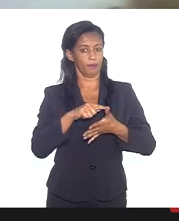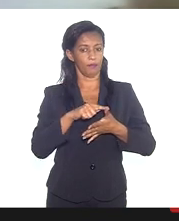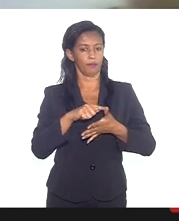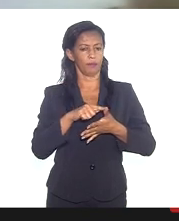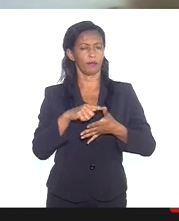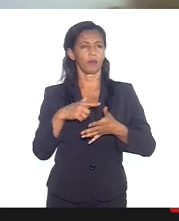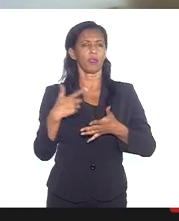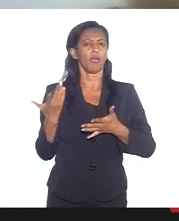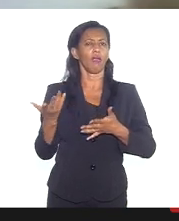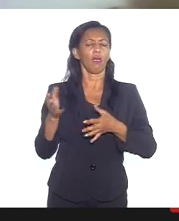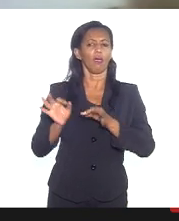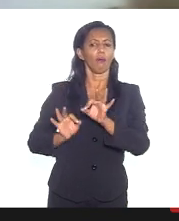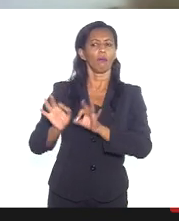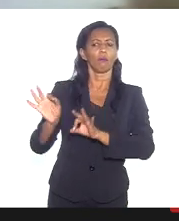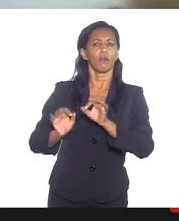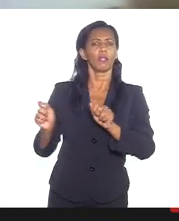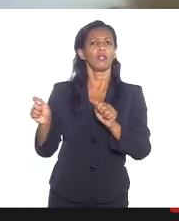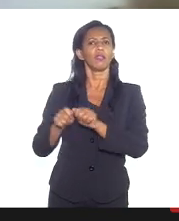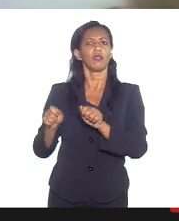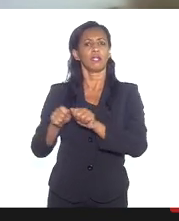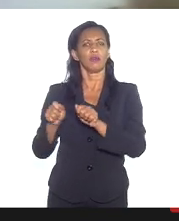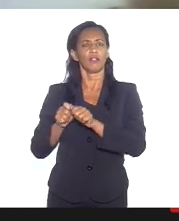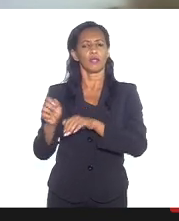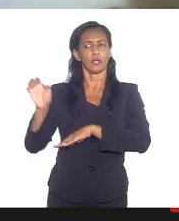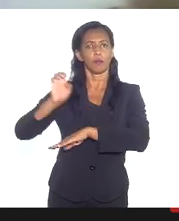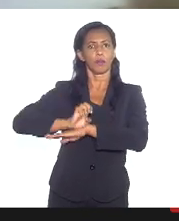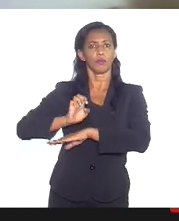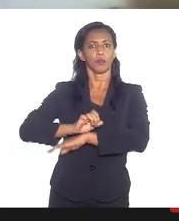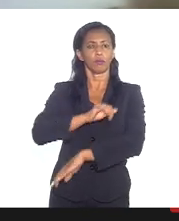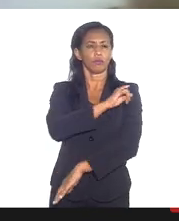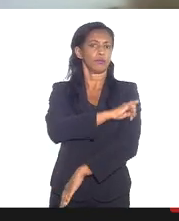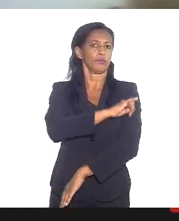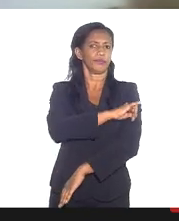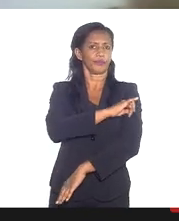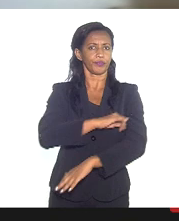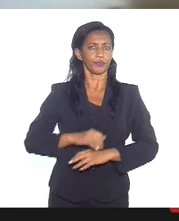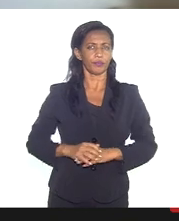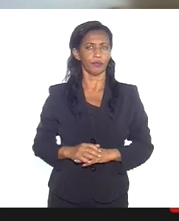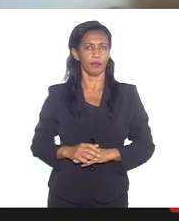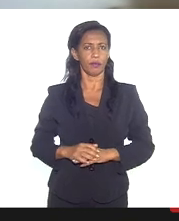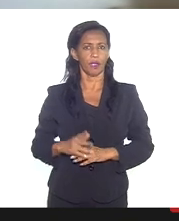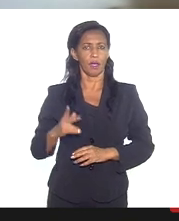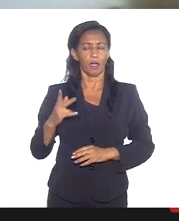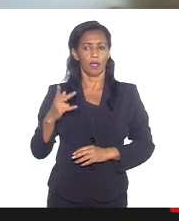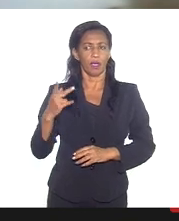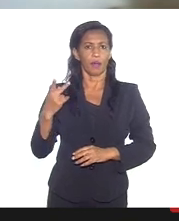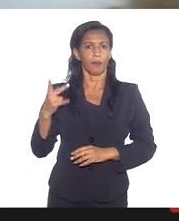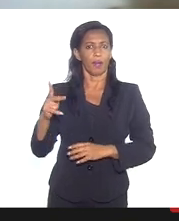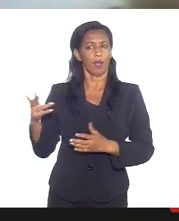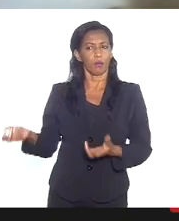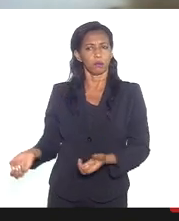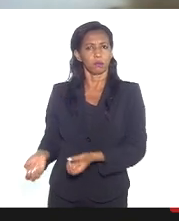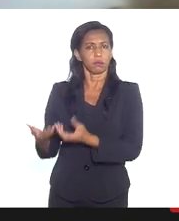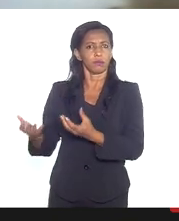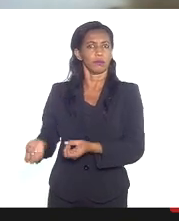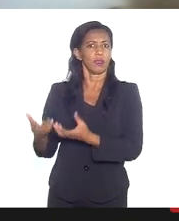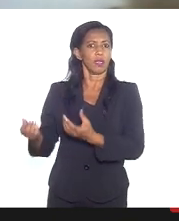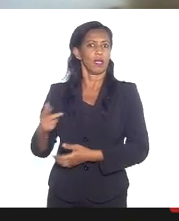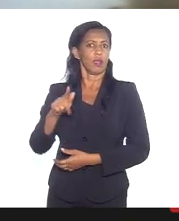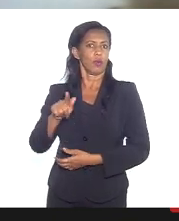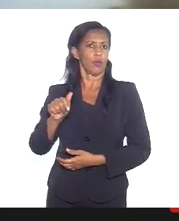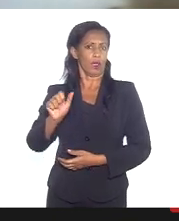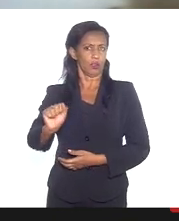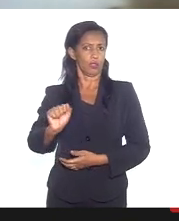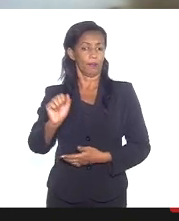medidas tributárias podem ser tomadas pelo Estado do Rio de Janeiro para aquecer o mercado do gás?